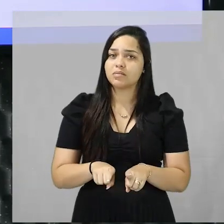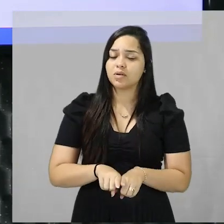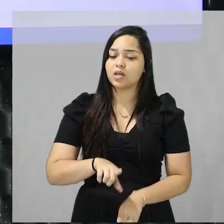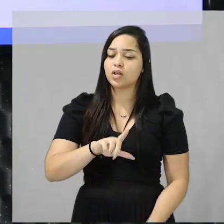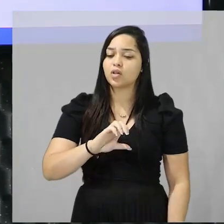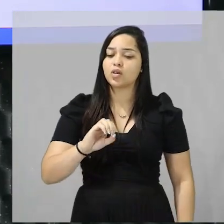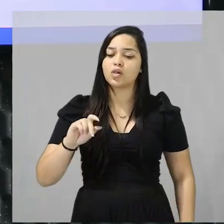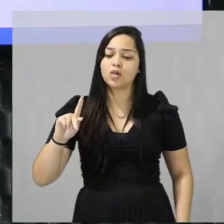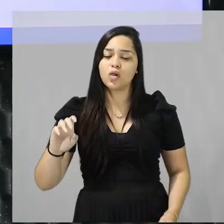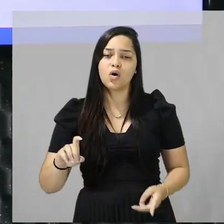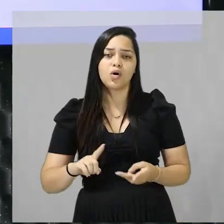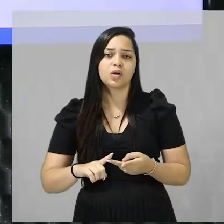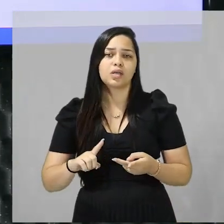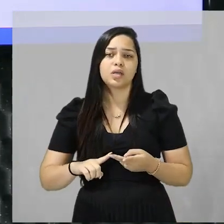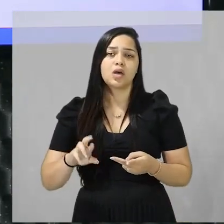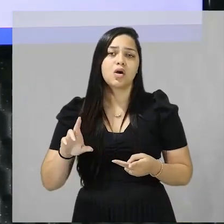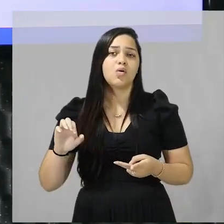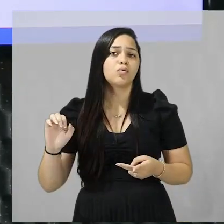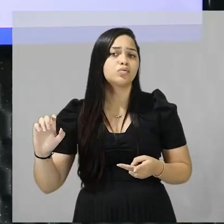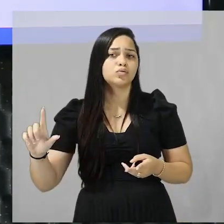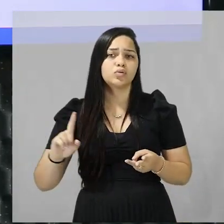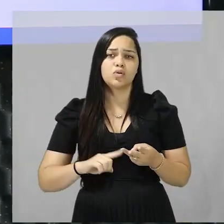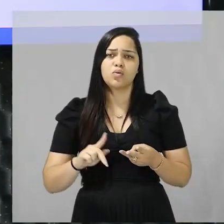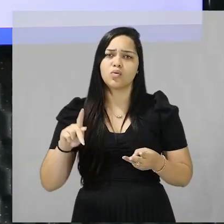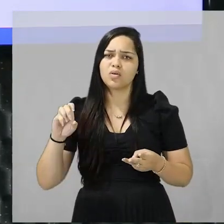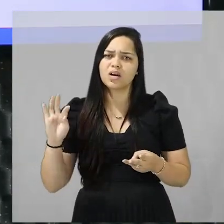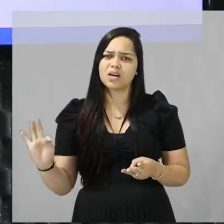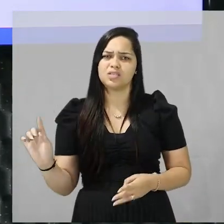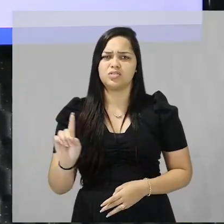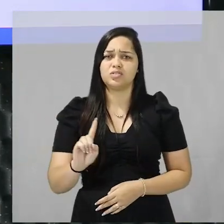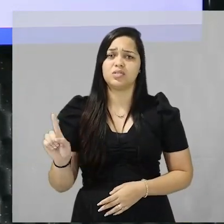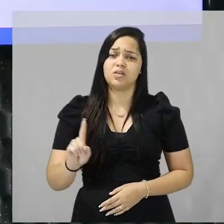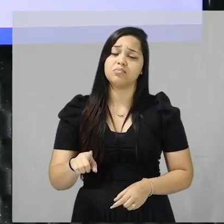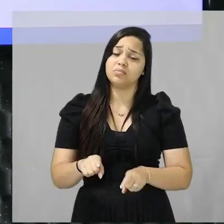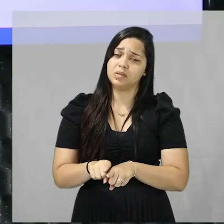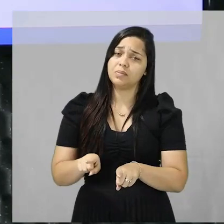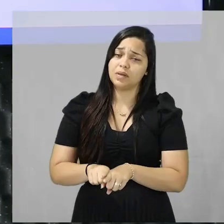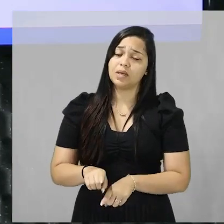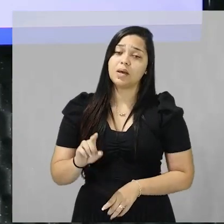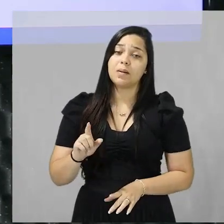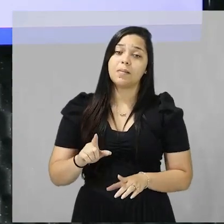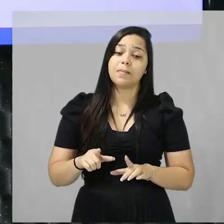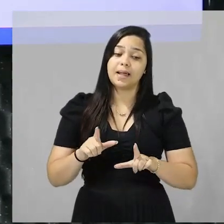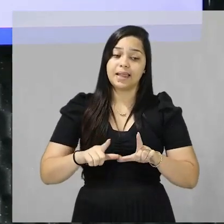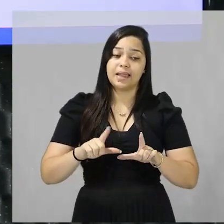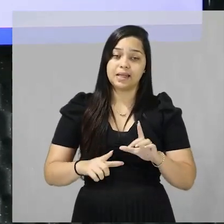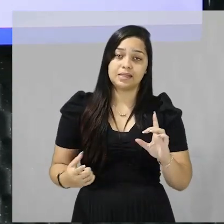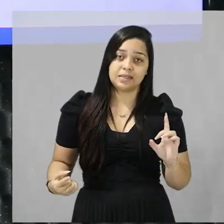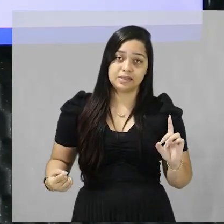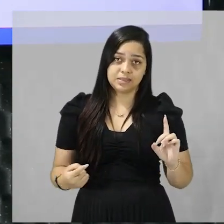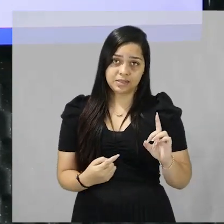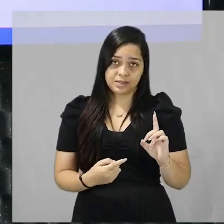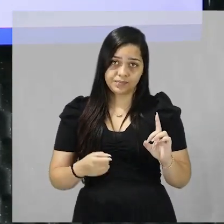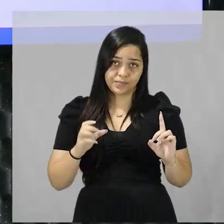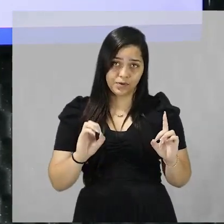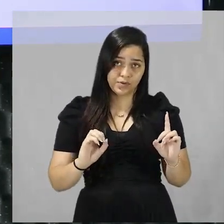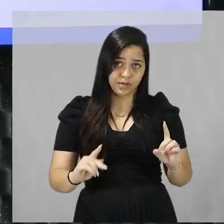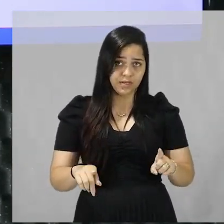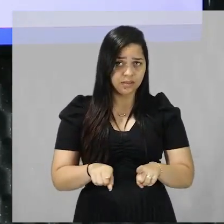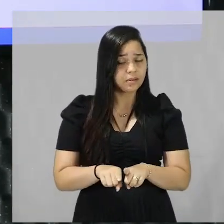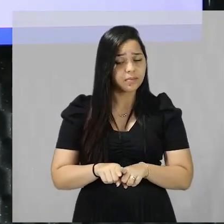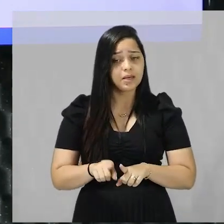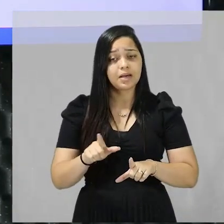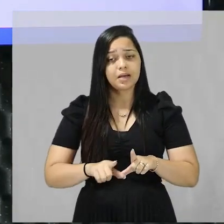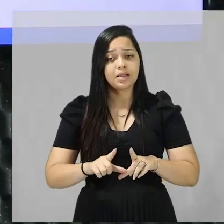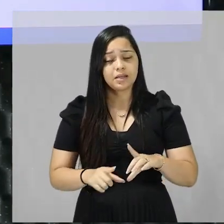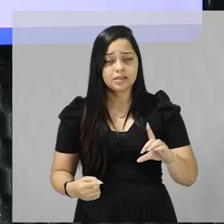Rousseau, Althusser, Kant, também não. Aqui nós vamos ficar com a letra D de dado, ok? A letra D é a